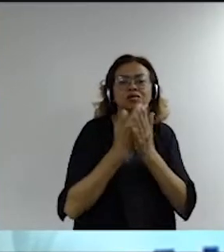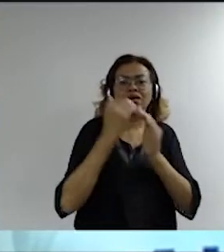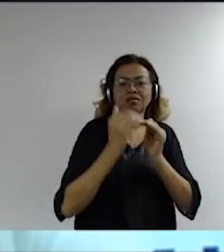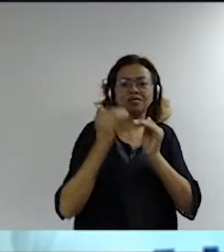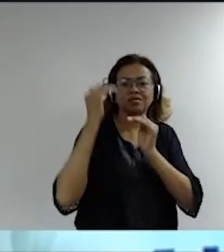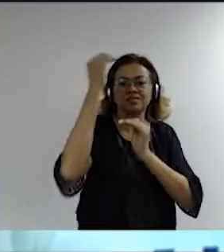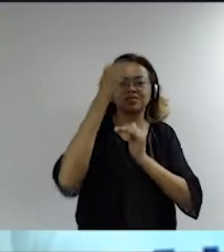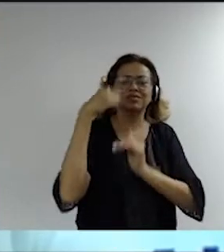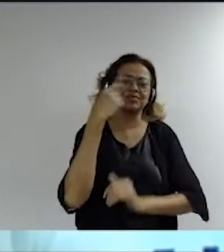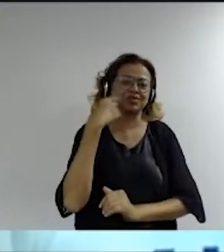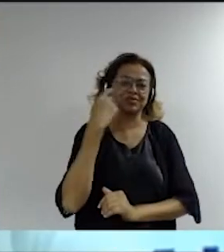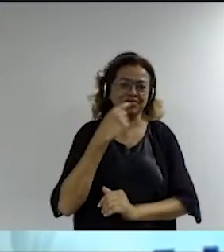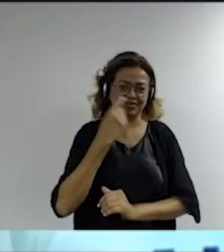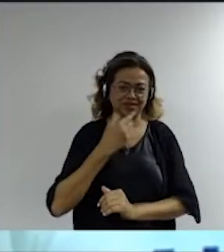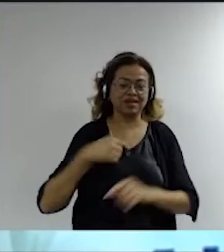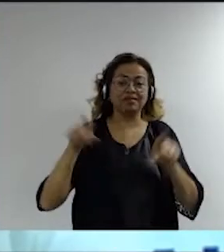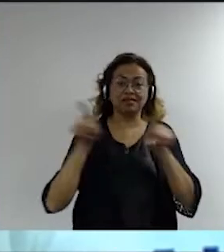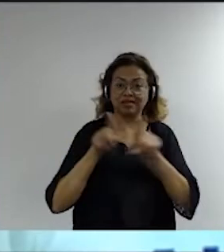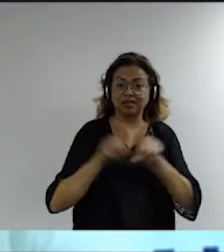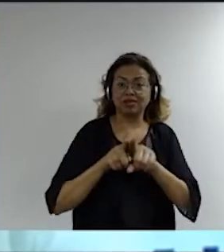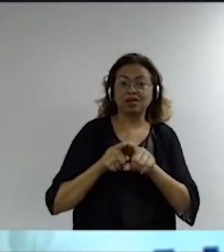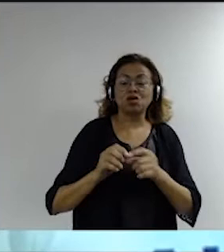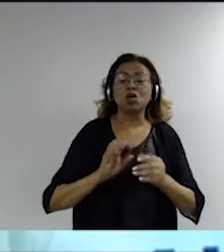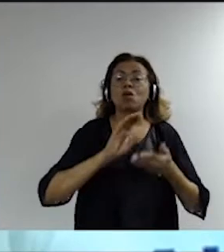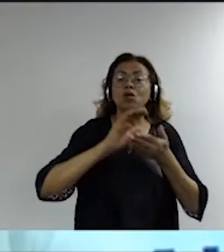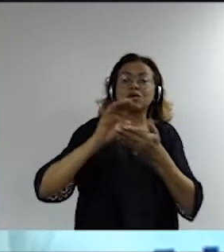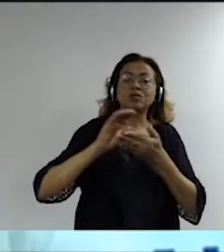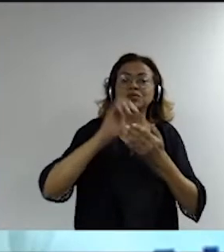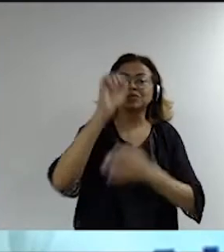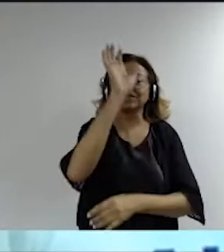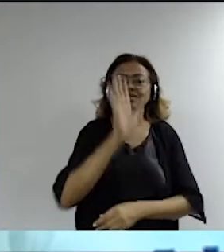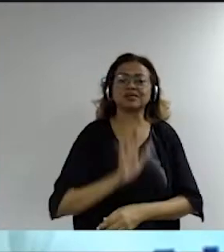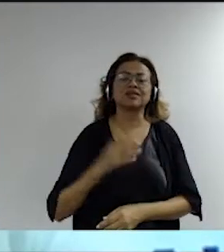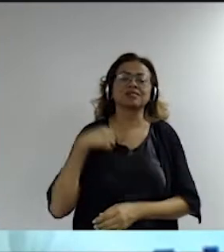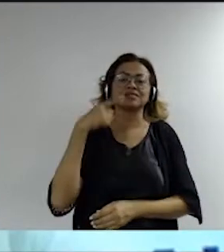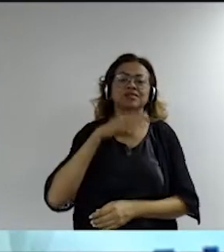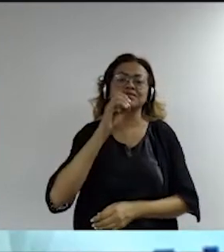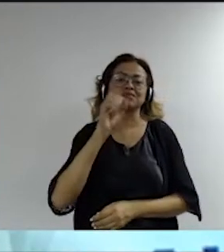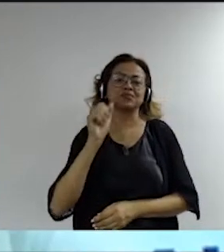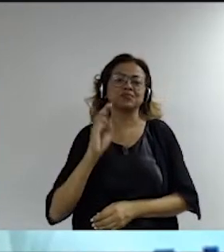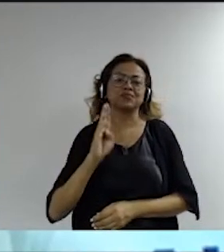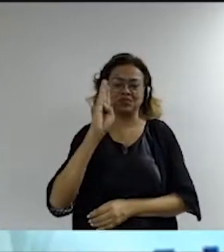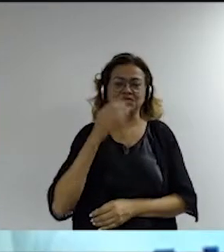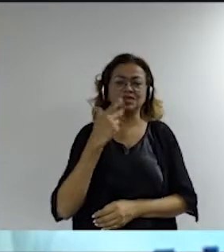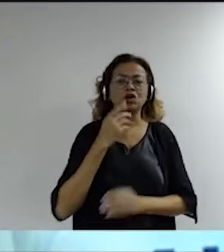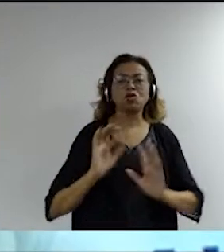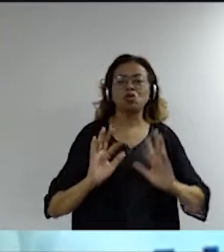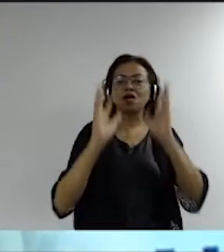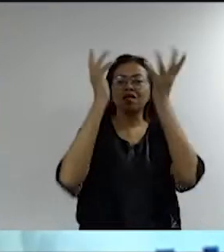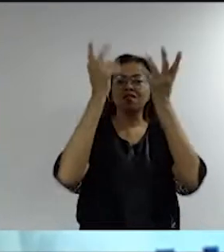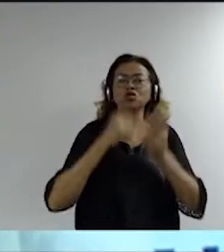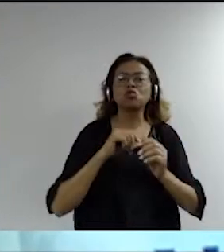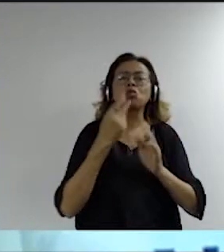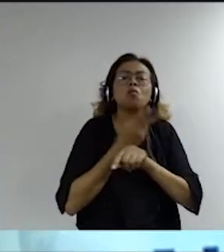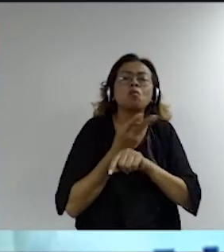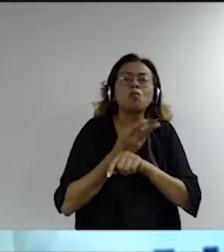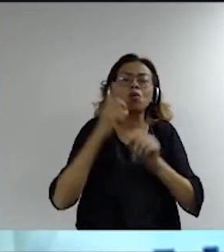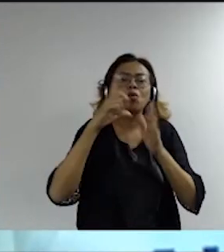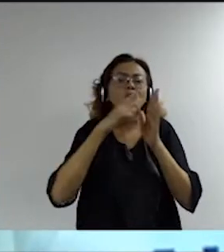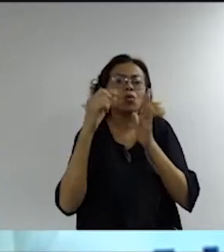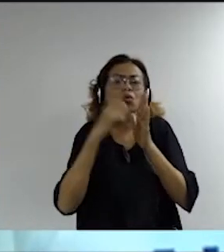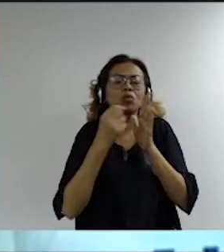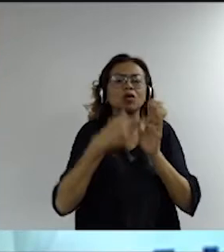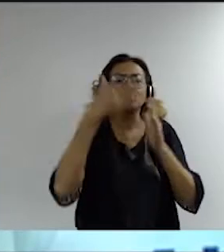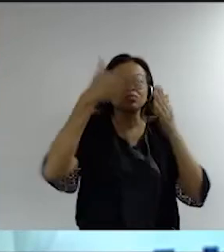de Advocacia e com as comissões nacionais da entidade. O evento buscou destacar que o enfrentamento